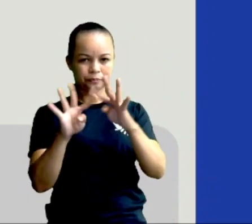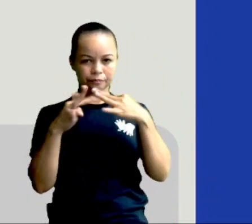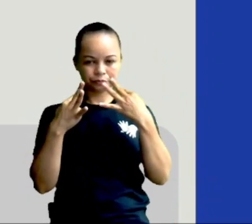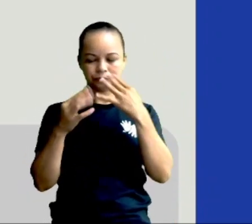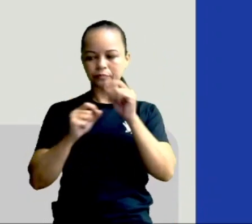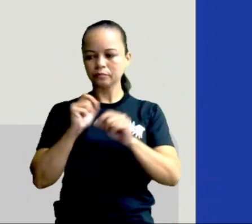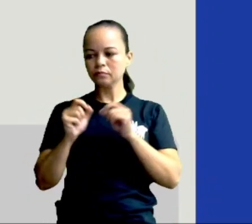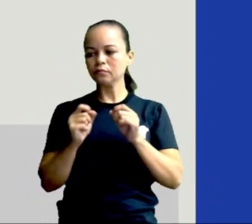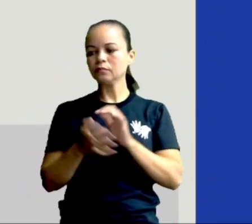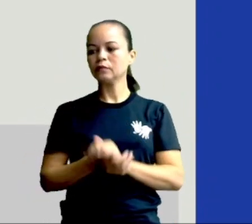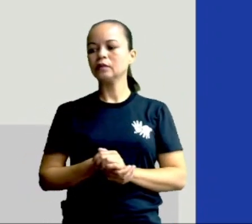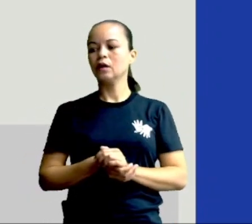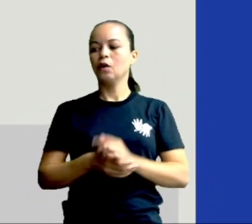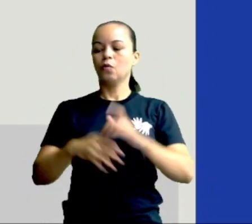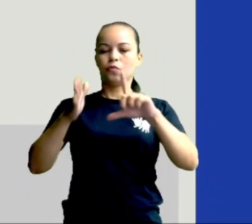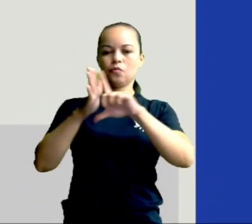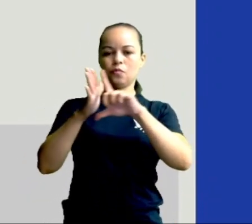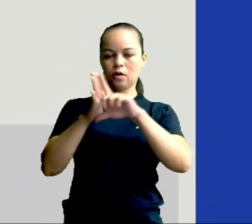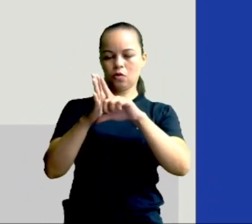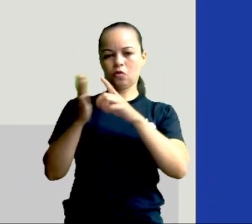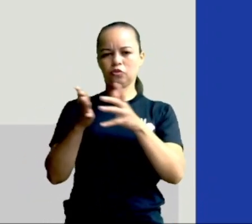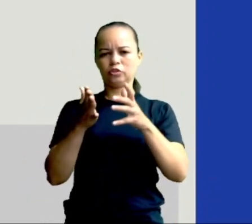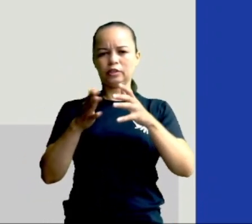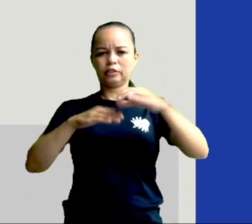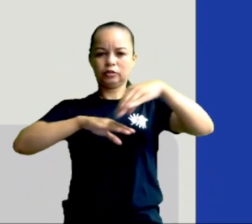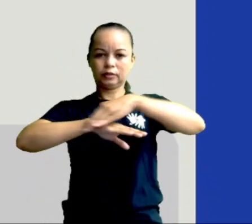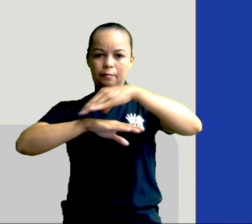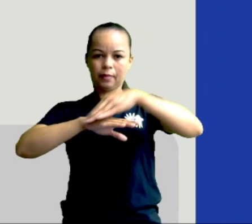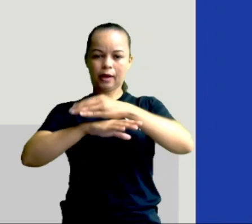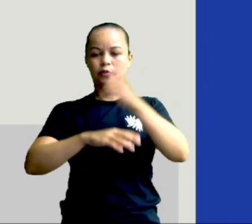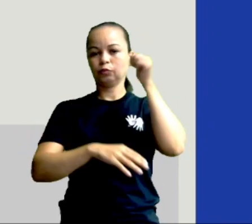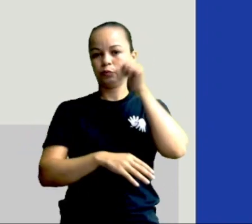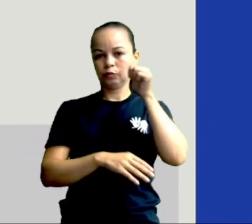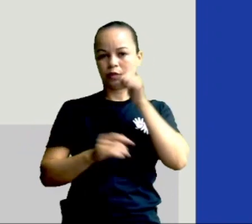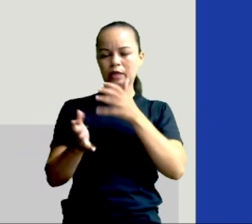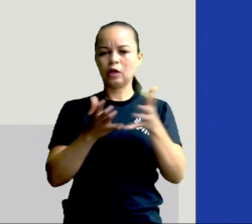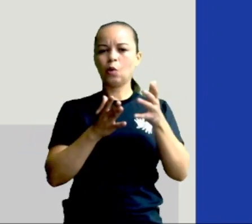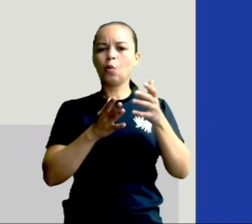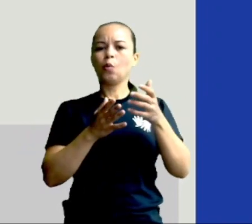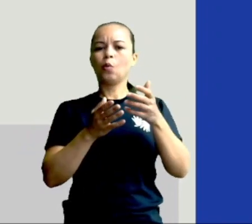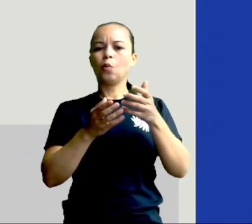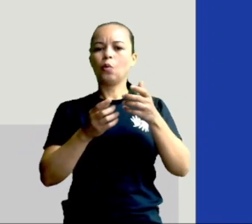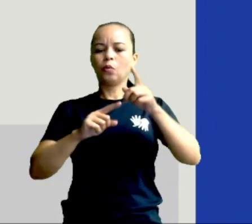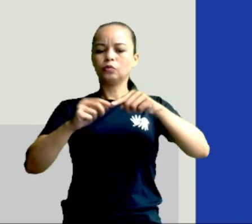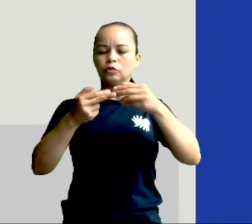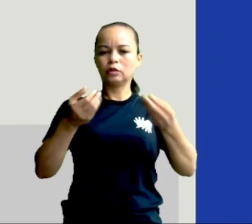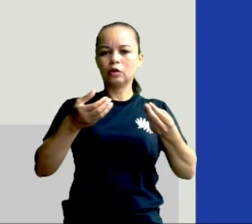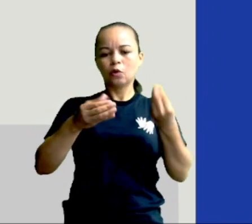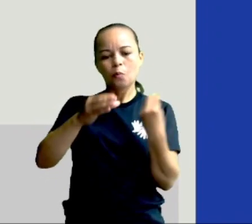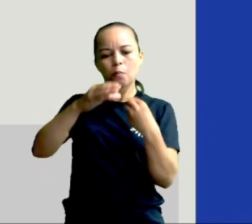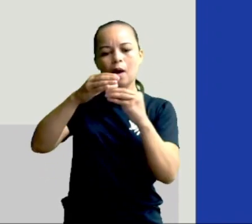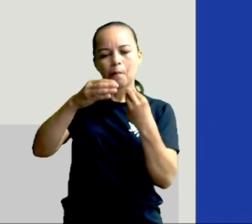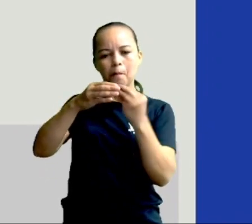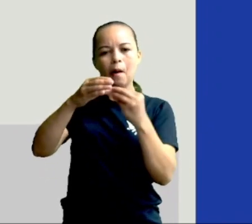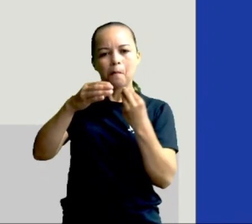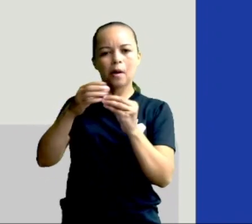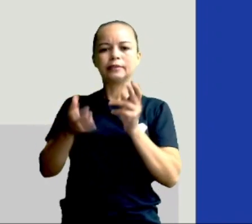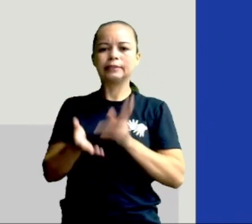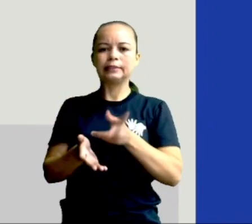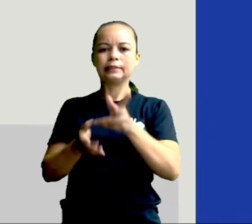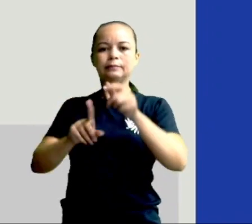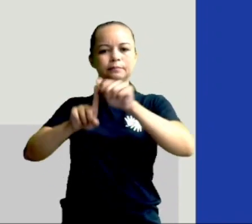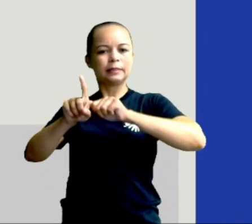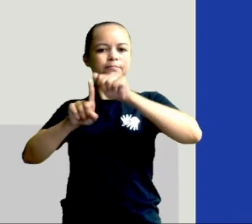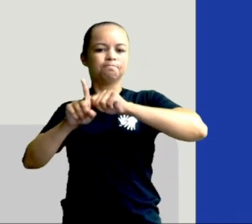de calçados femininos, o estoque é reposto mensalmente. Para entender melhor o consumo de